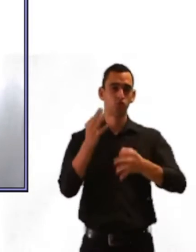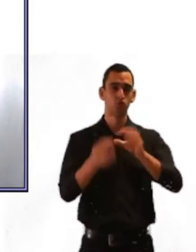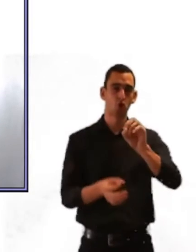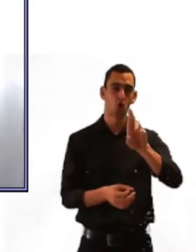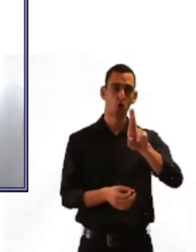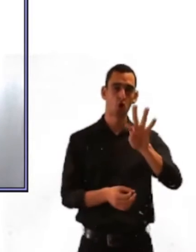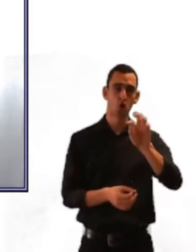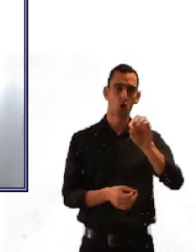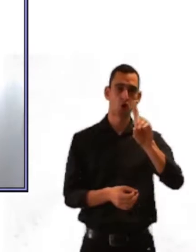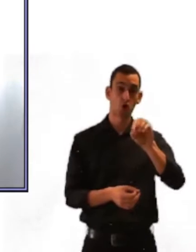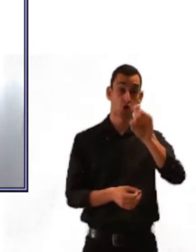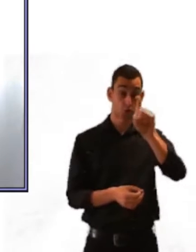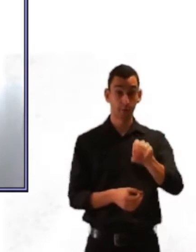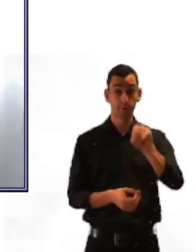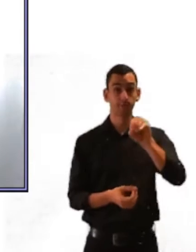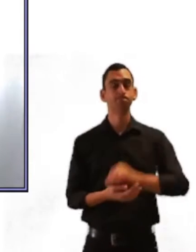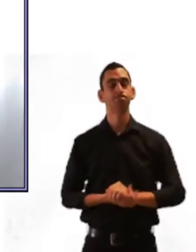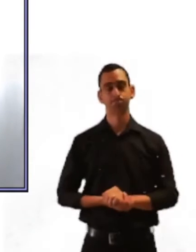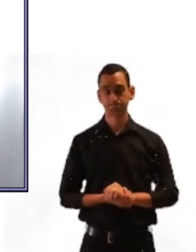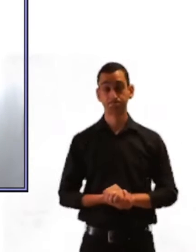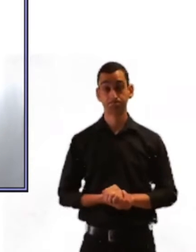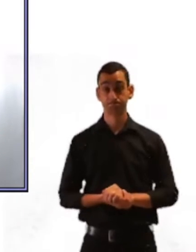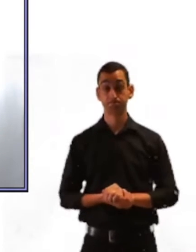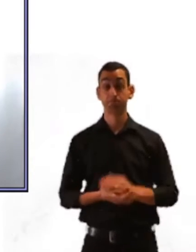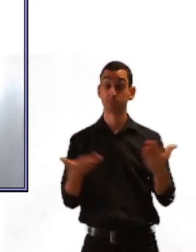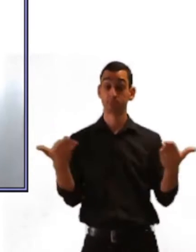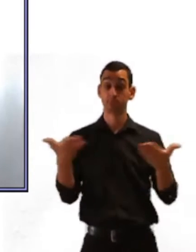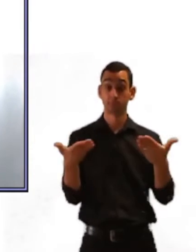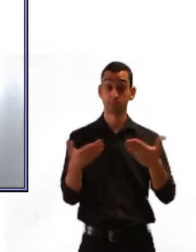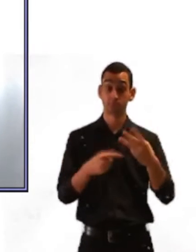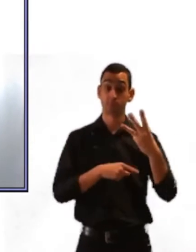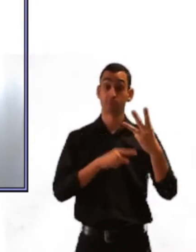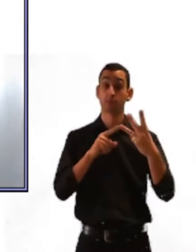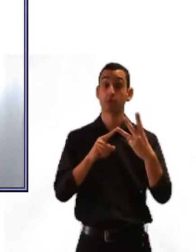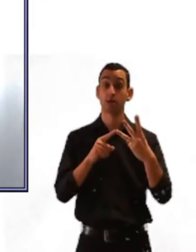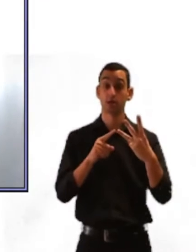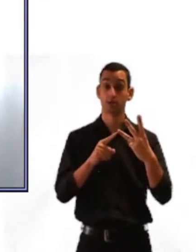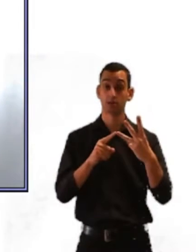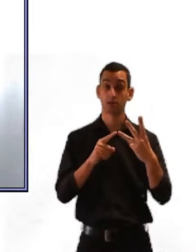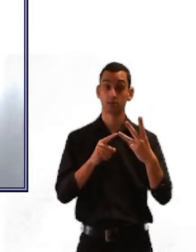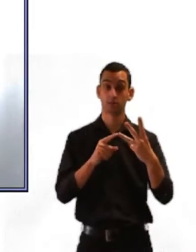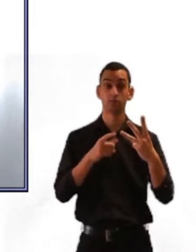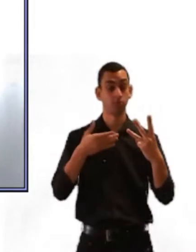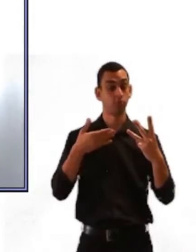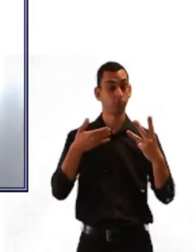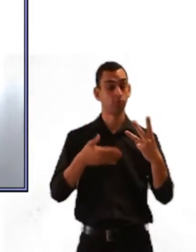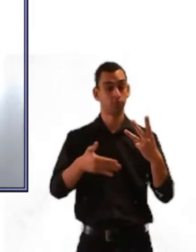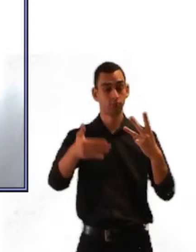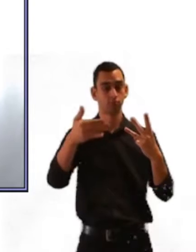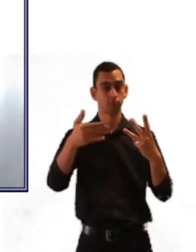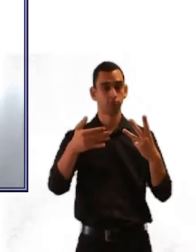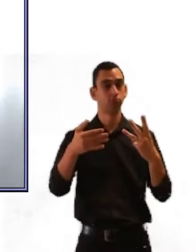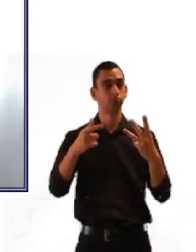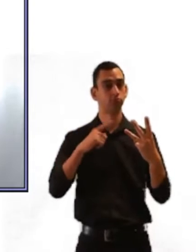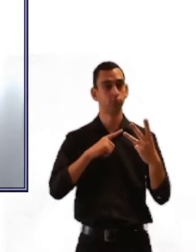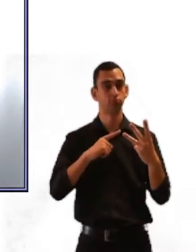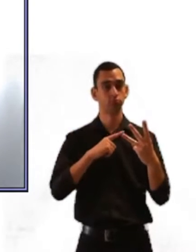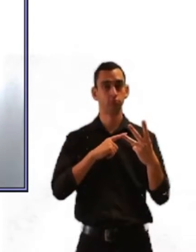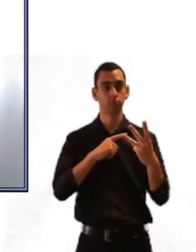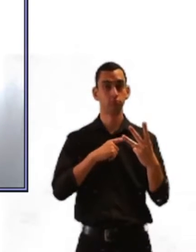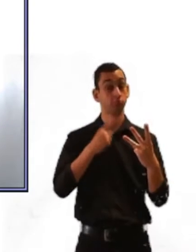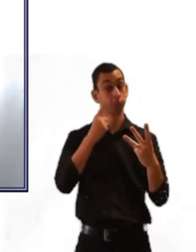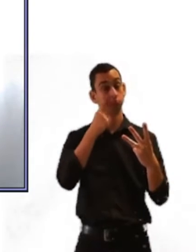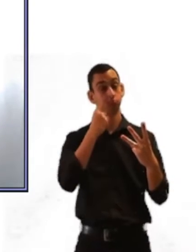O terceiro ponto, e aí também dentro da análise da teoria da decisão judicial, é